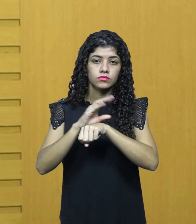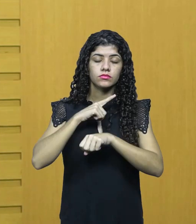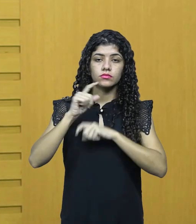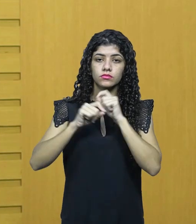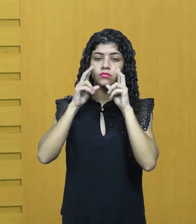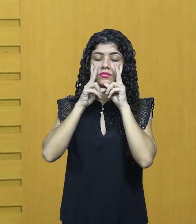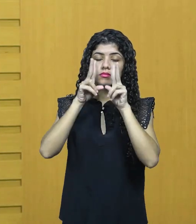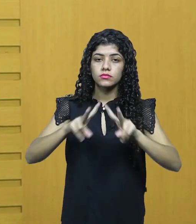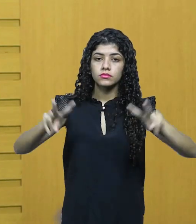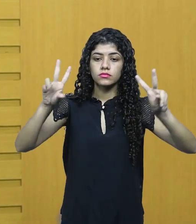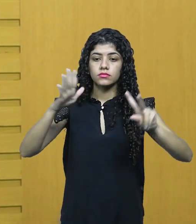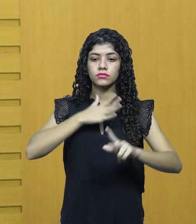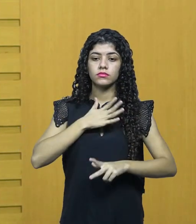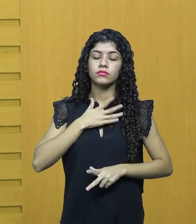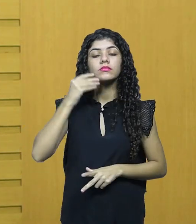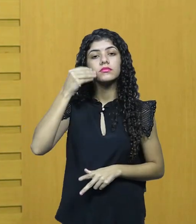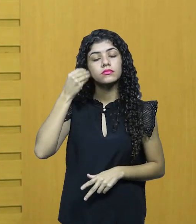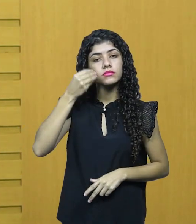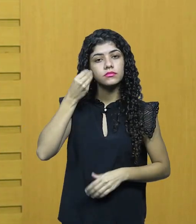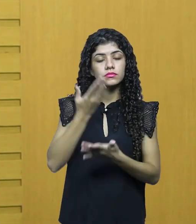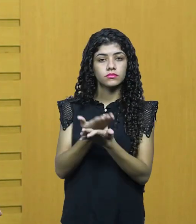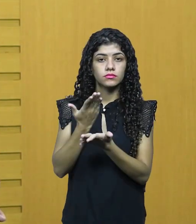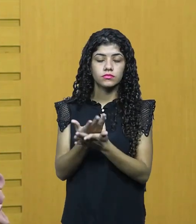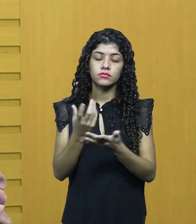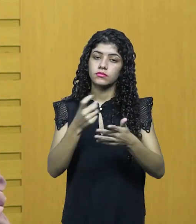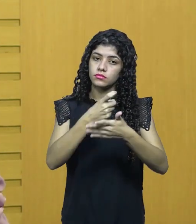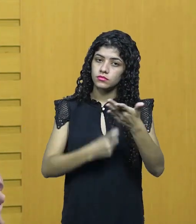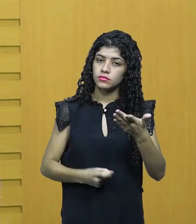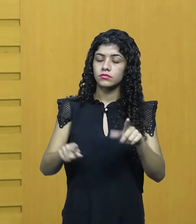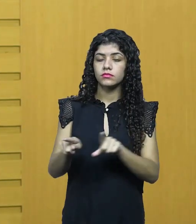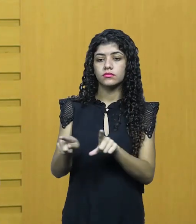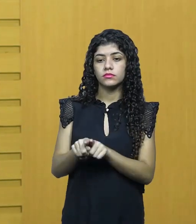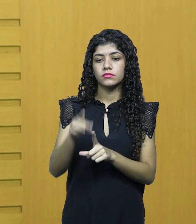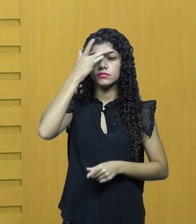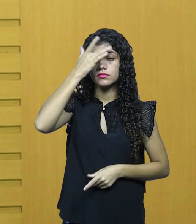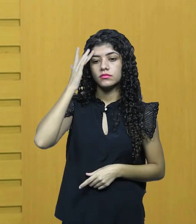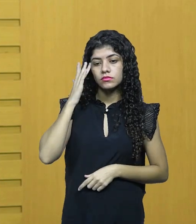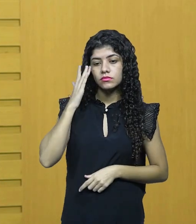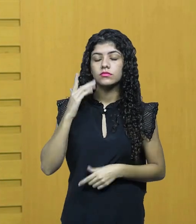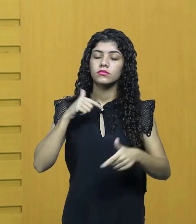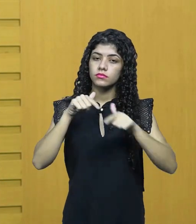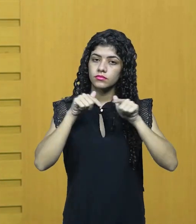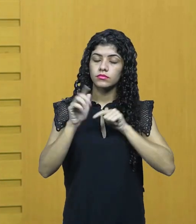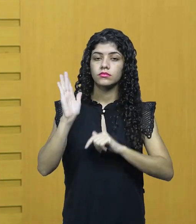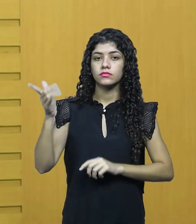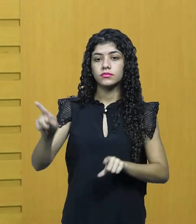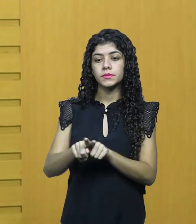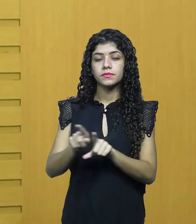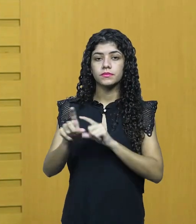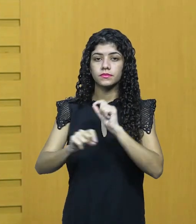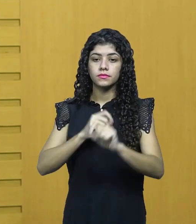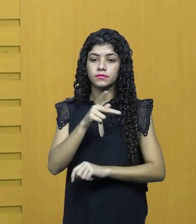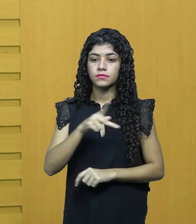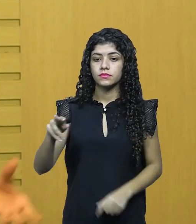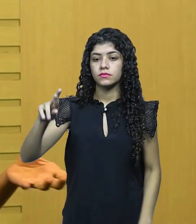esse curso como um ponto de vista da minha experiência enquanto estudante sobre roteiro, enquanto pessoa que já trabalhou com